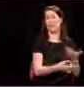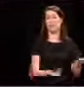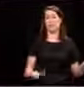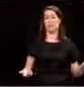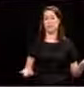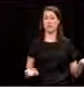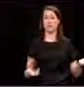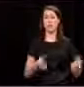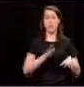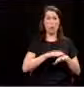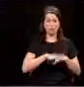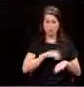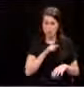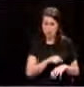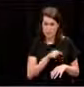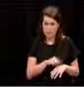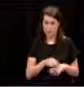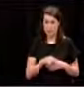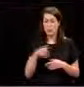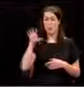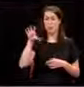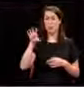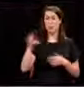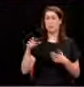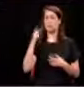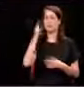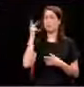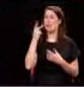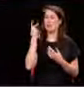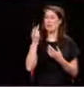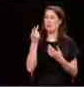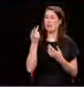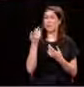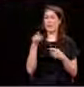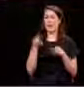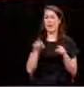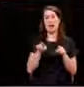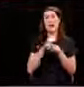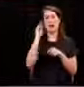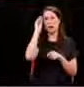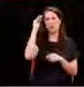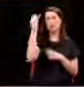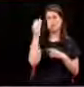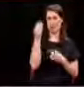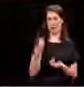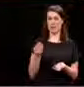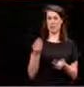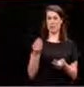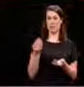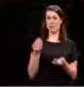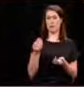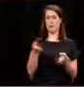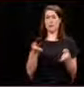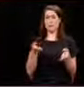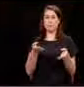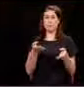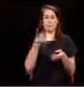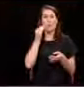vê-se pela maneira como trata as suas minorias, neste caso, as pessoas